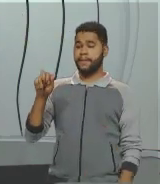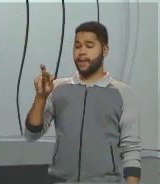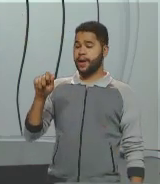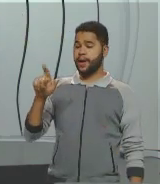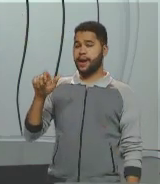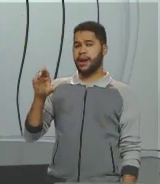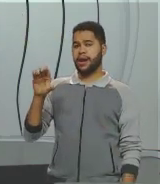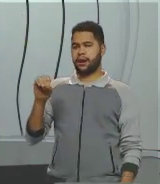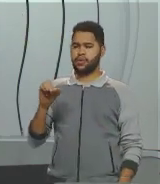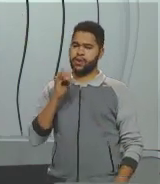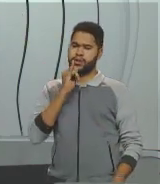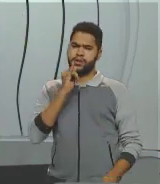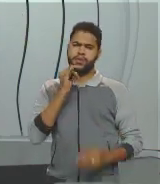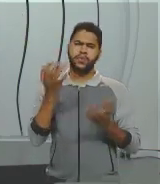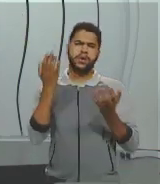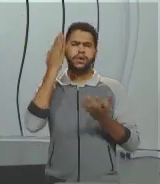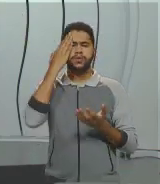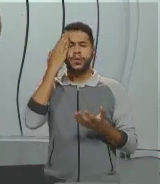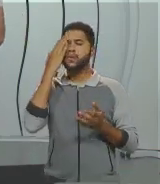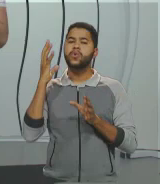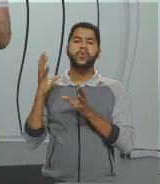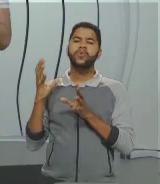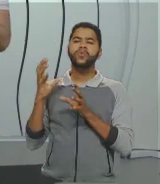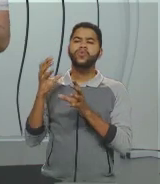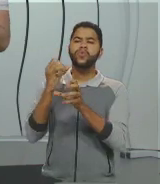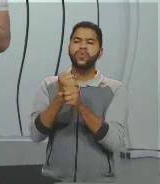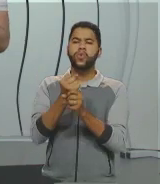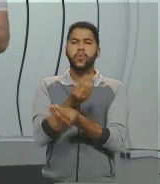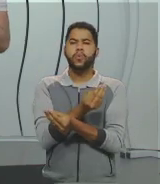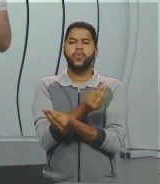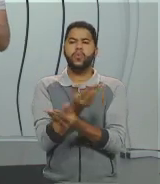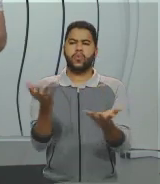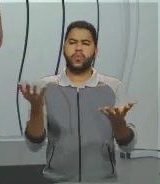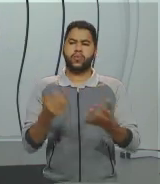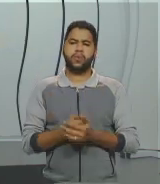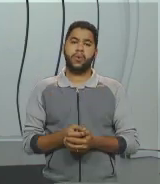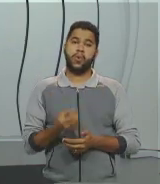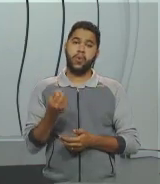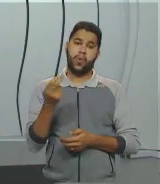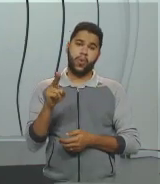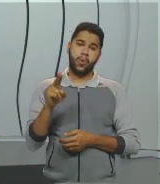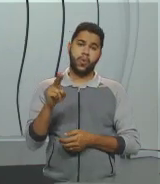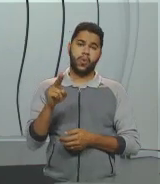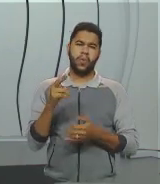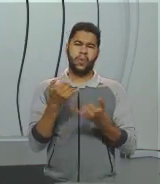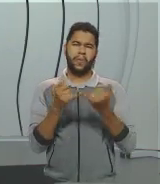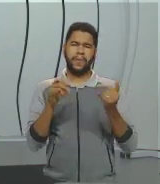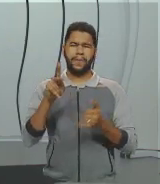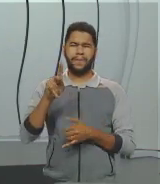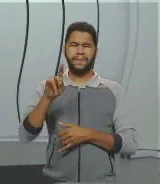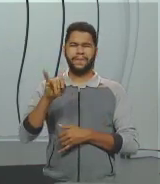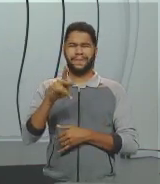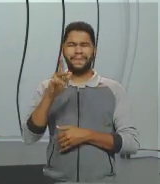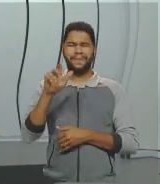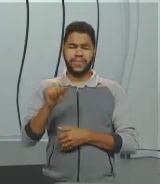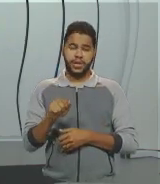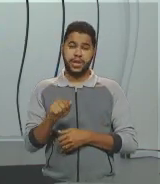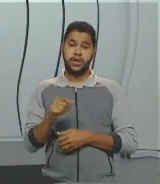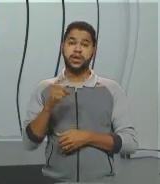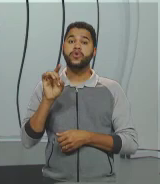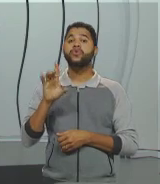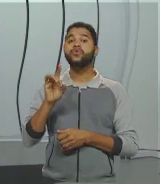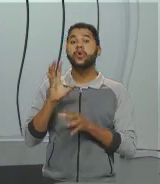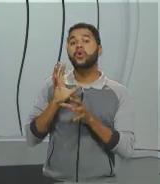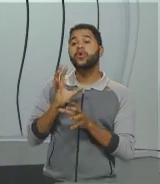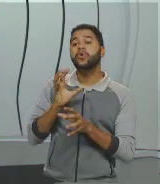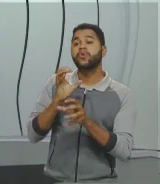vamos supor que eu queira saber qual que é a corrente total disponibilizada pela bateria ou pela pilha, a corrente total do circuito. Basta eu